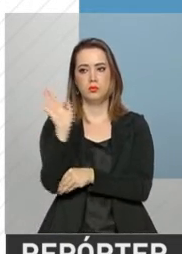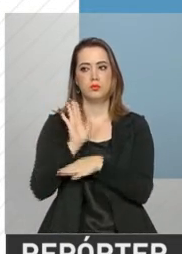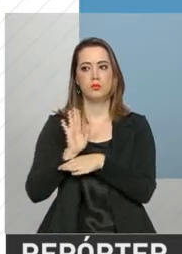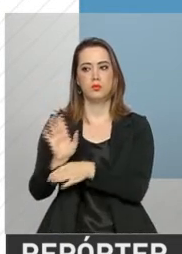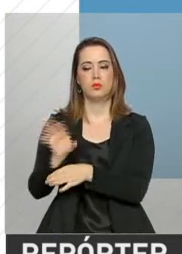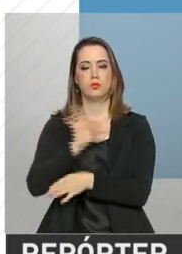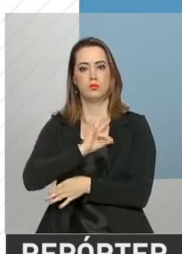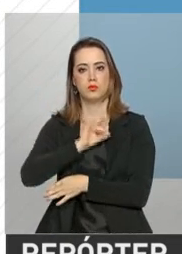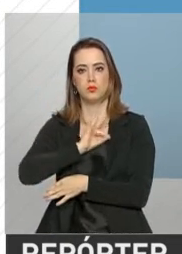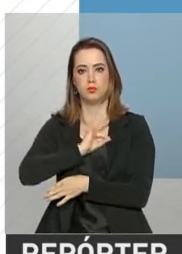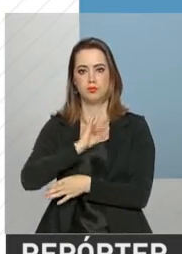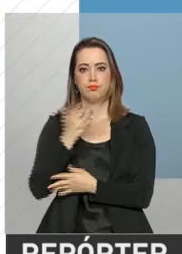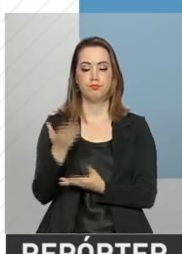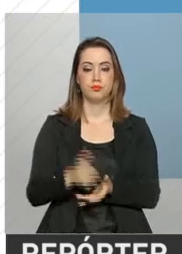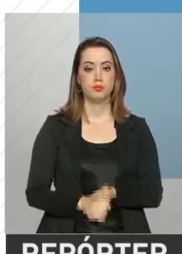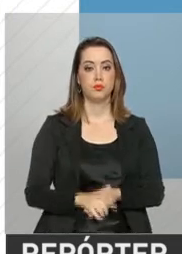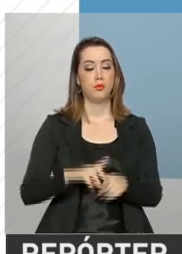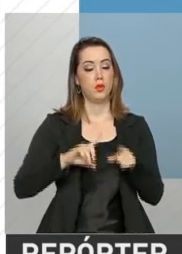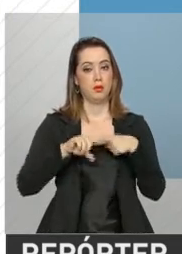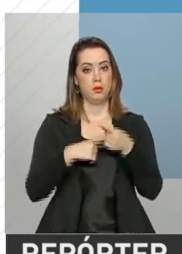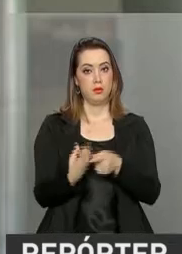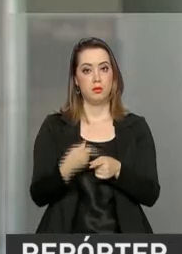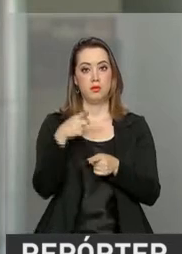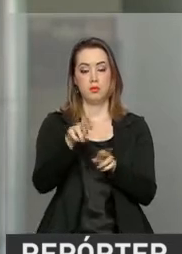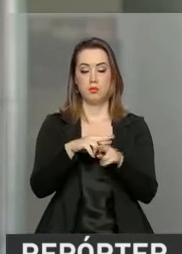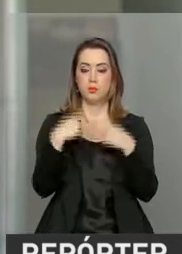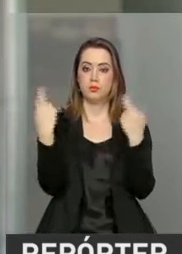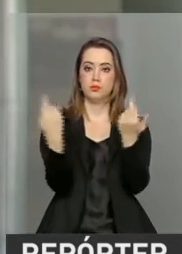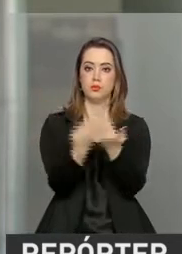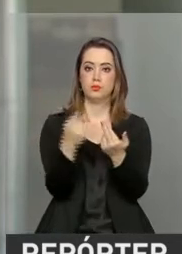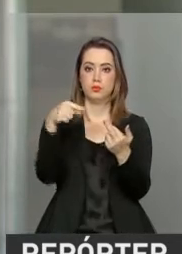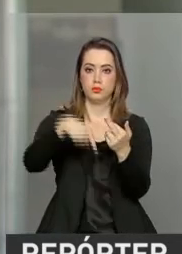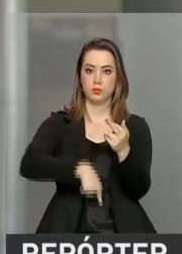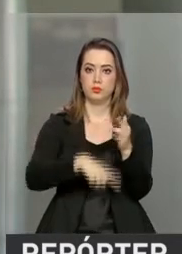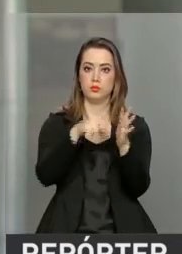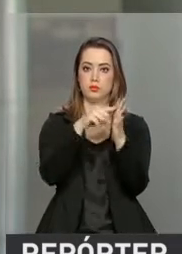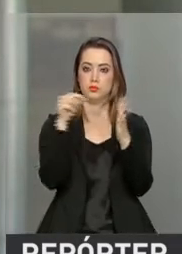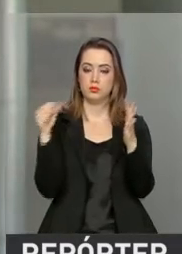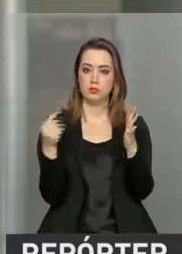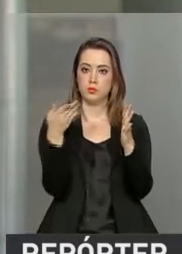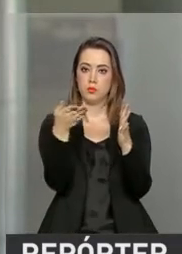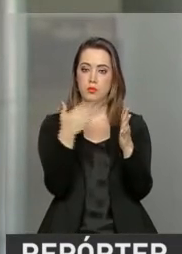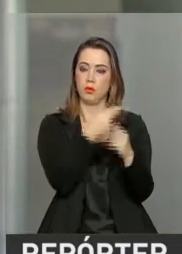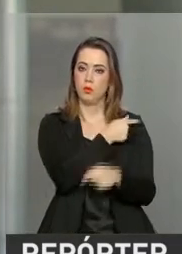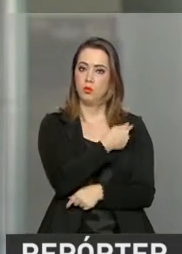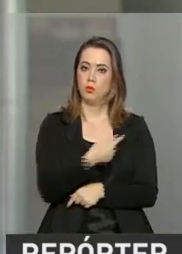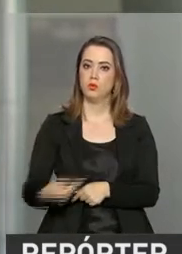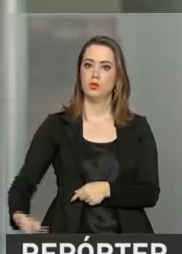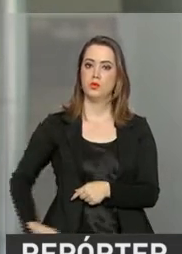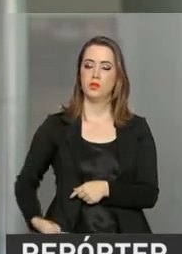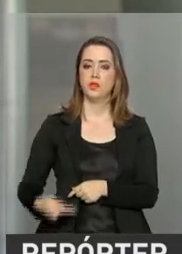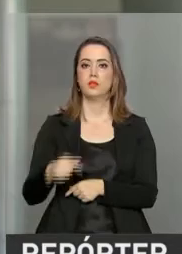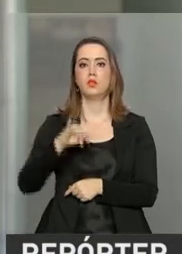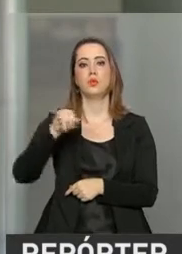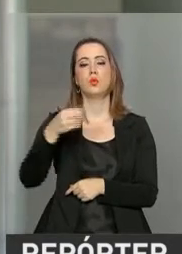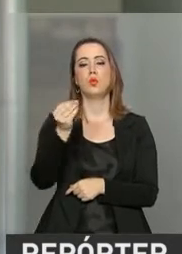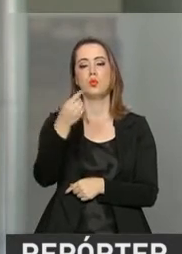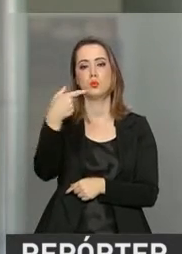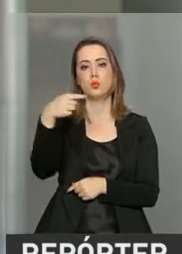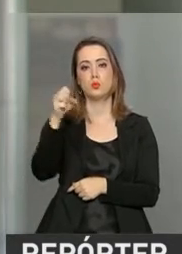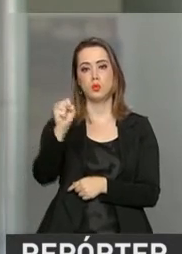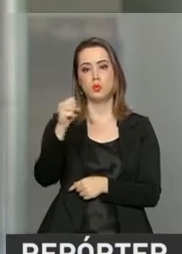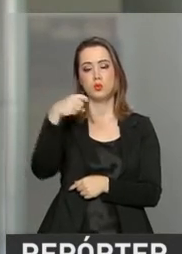no rio grande do sul depois dessa reunião aqui no palácio do planalto o governador josé ivo sartori conversou com a